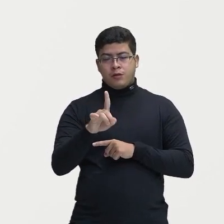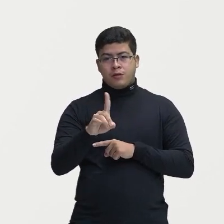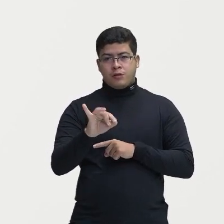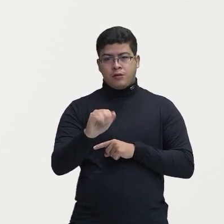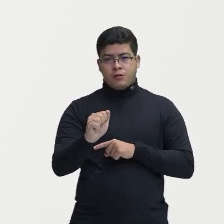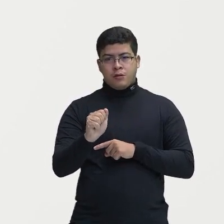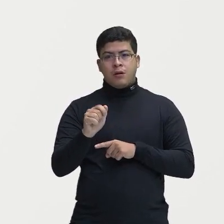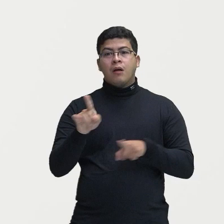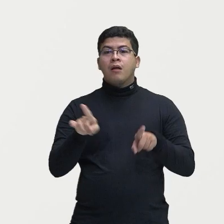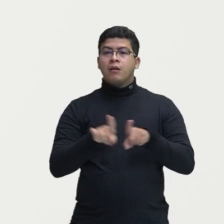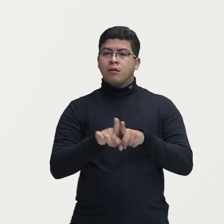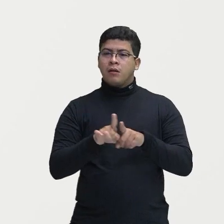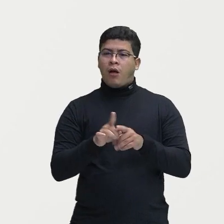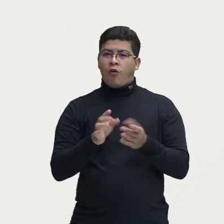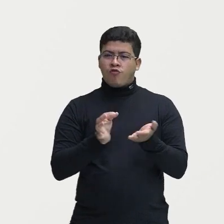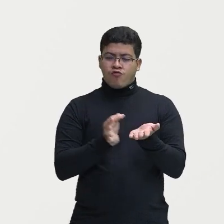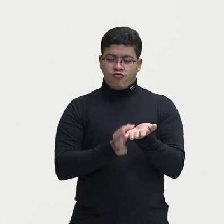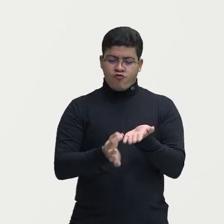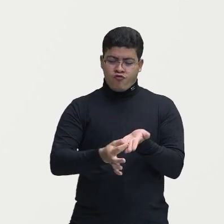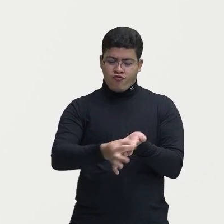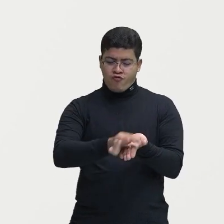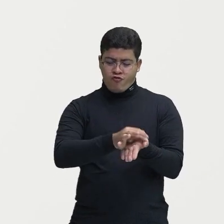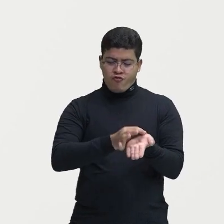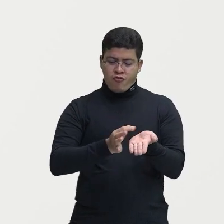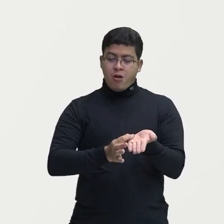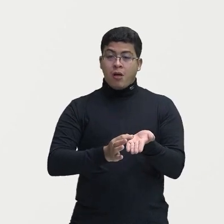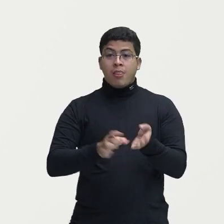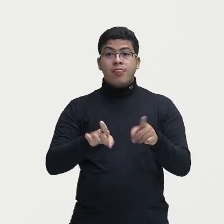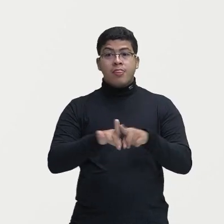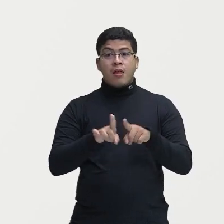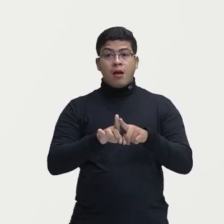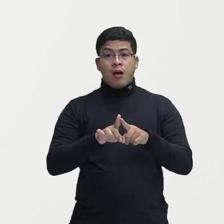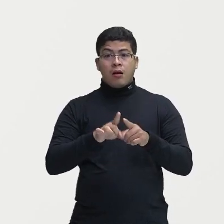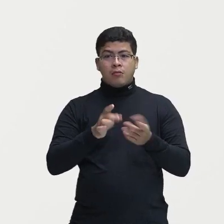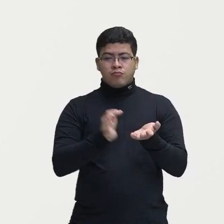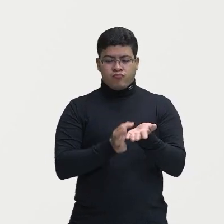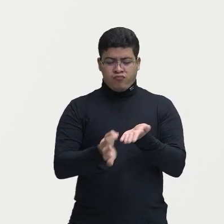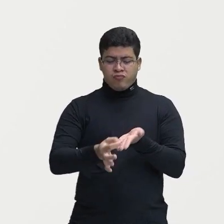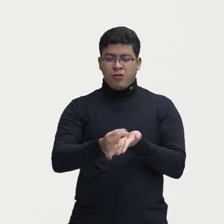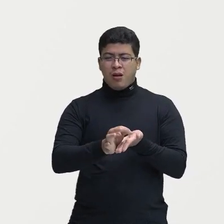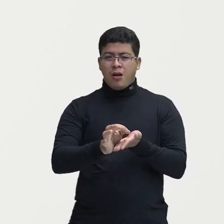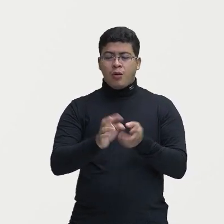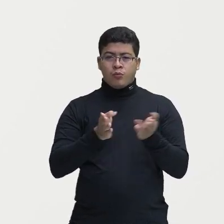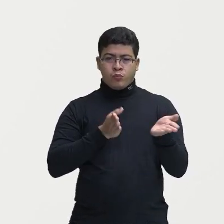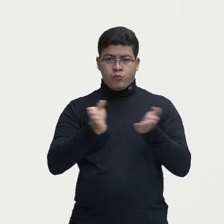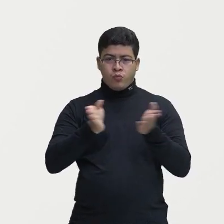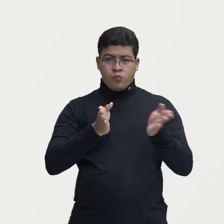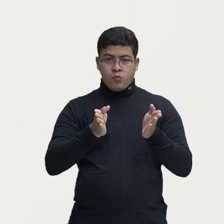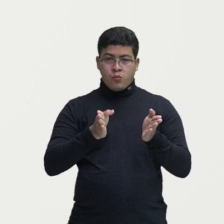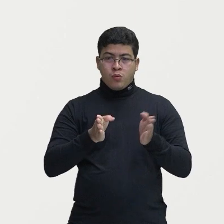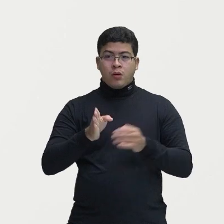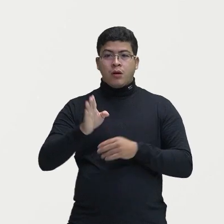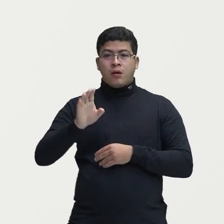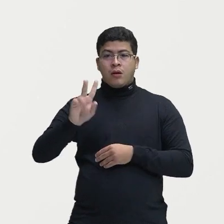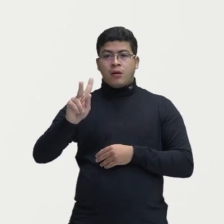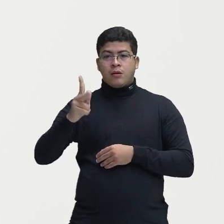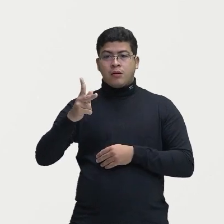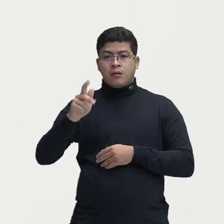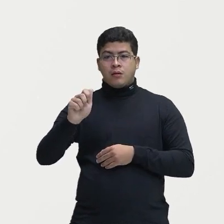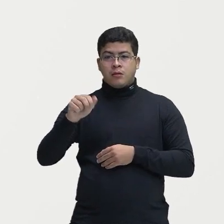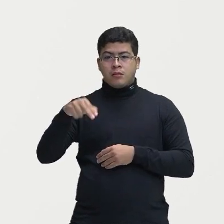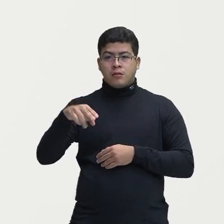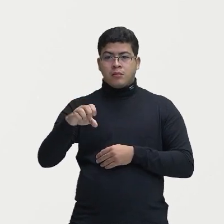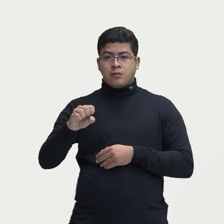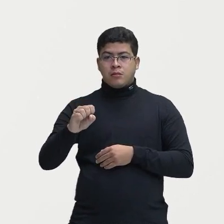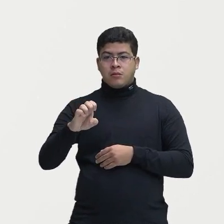escarlatina e hanseníase. Né? A gente trouxe aqui doenças que são conhecidas e que são causadas por bactérias,